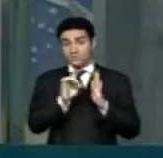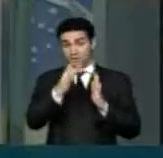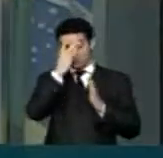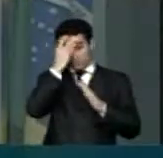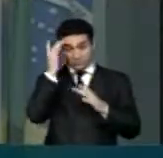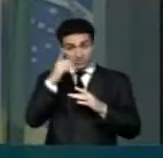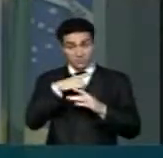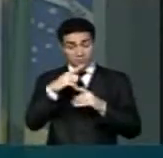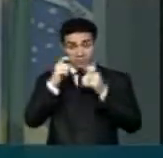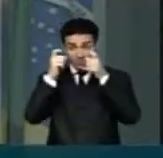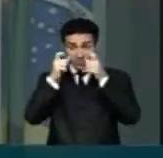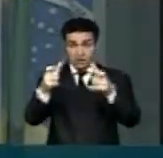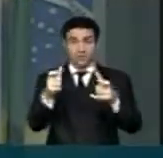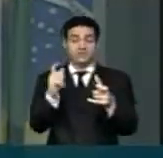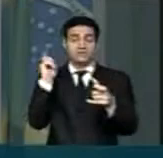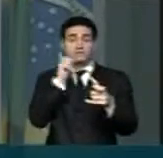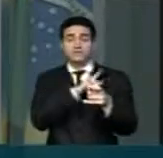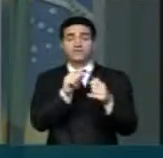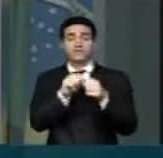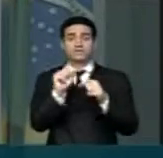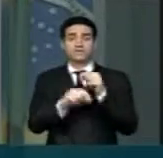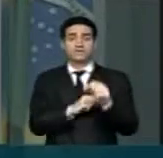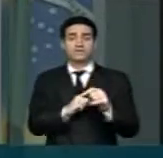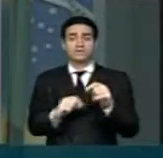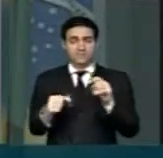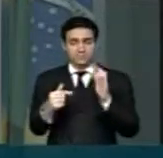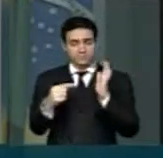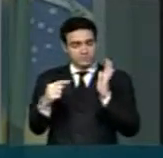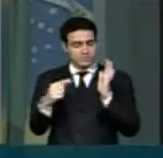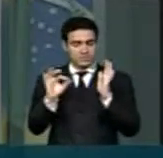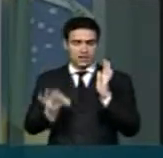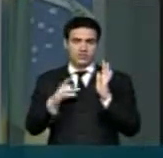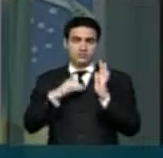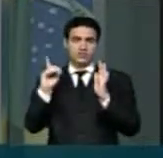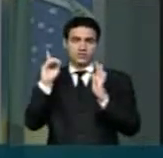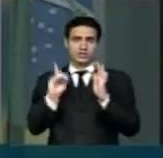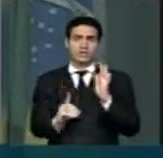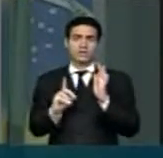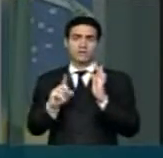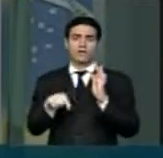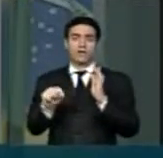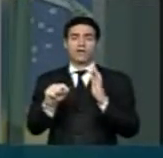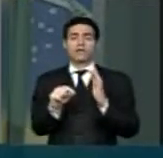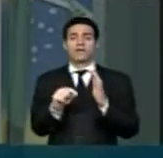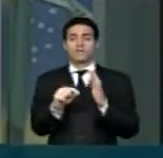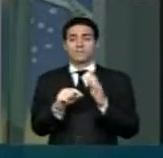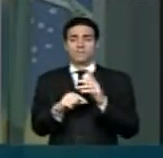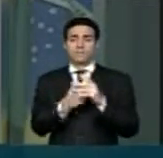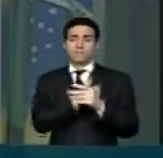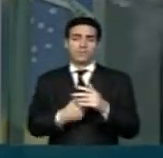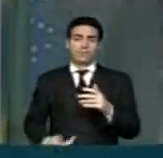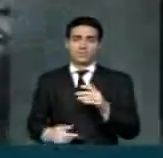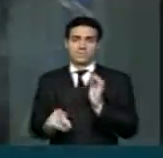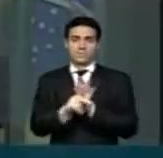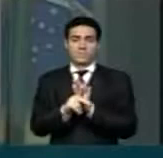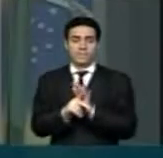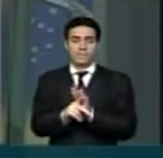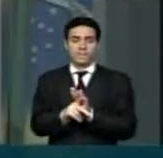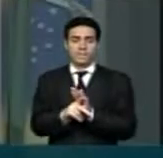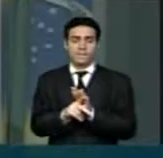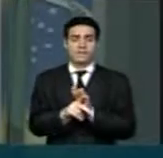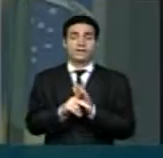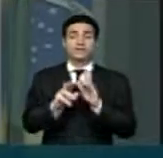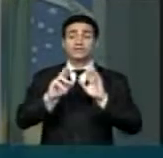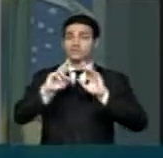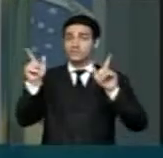interessam acobertar o que por direito é absolutamente público. Diferente